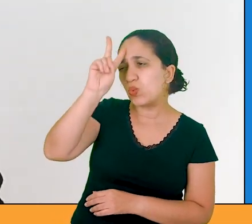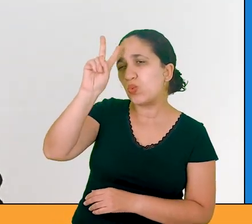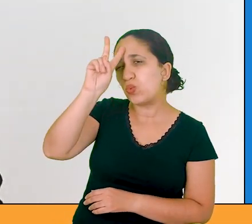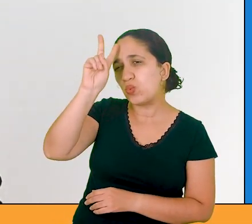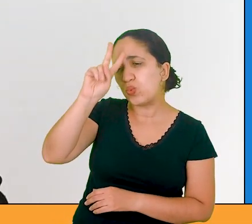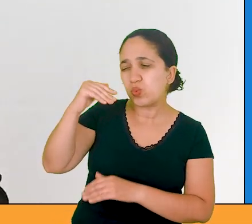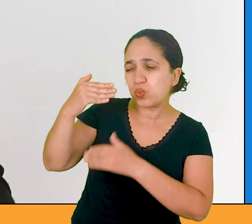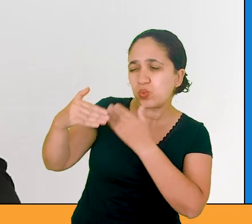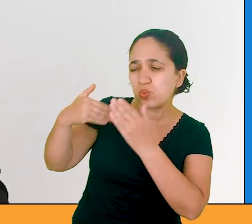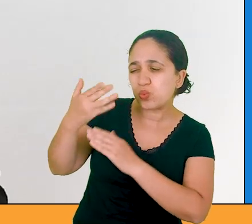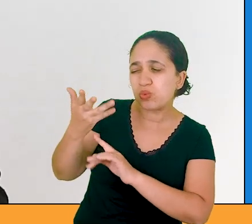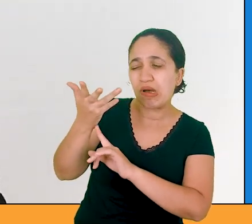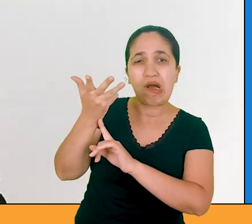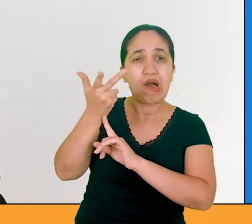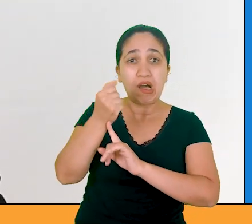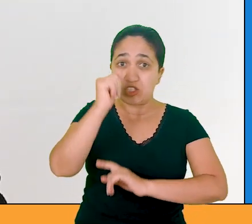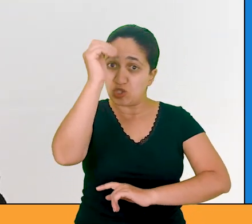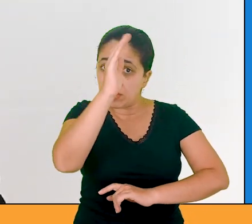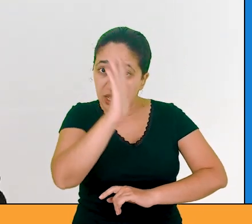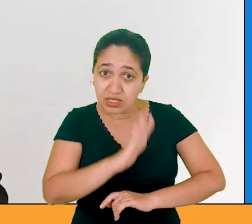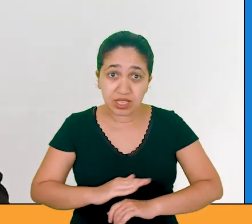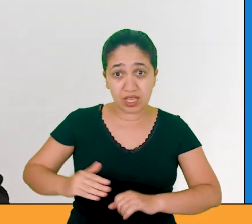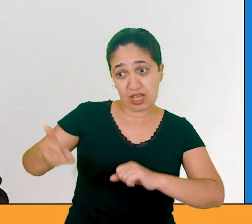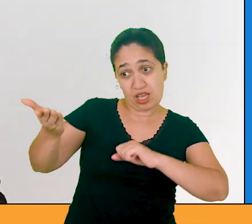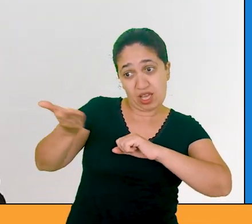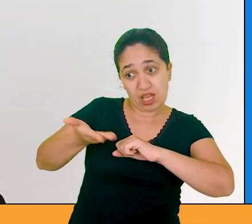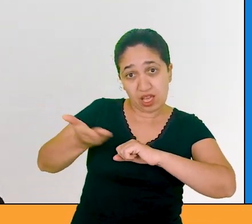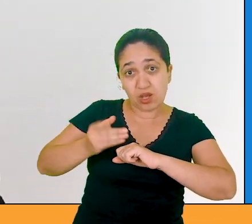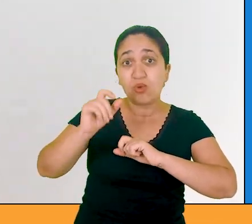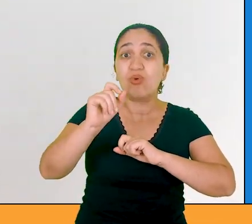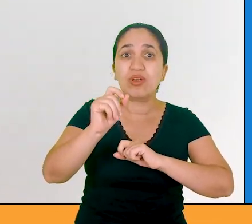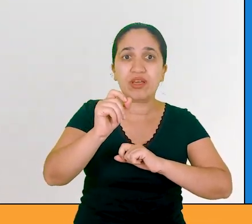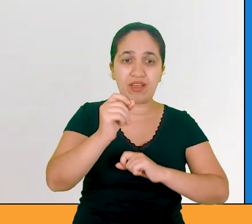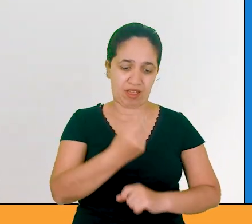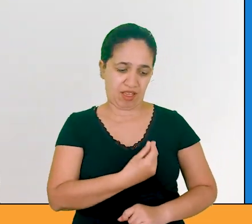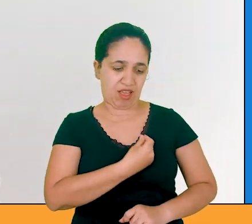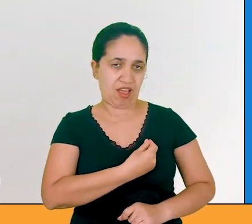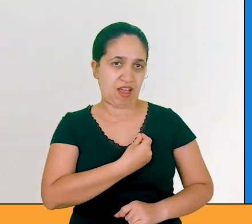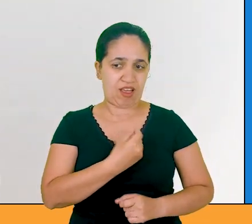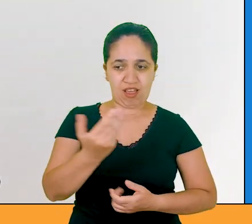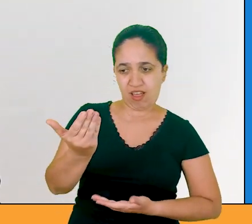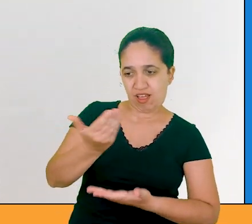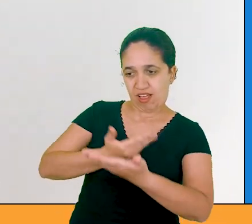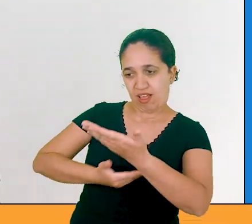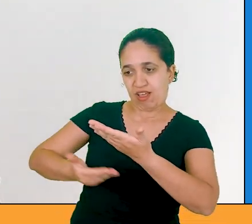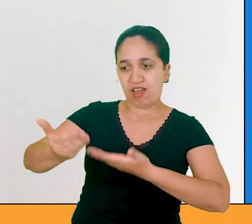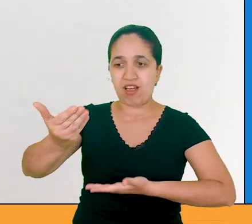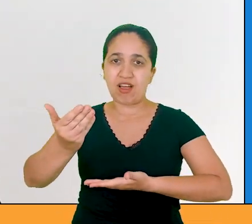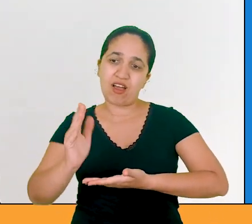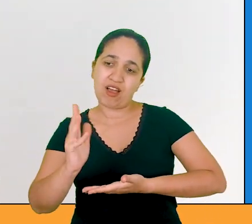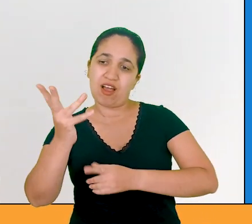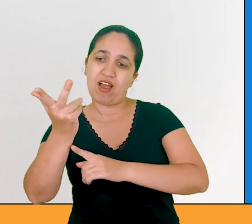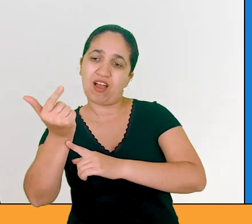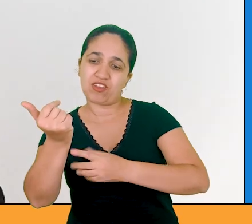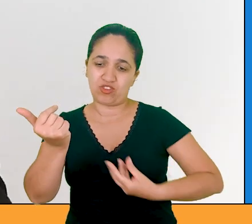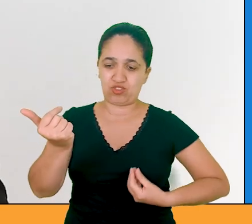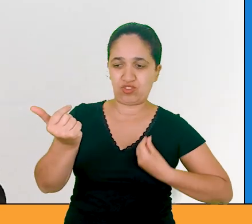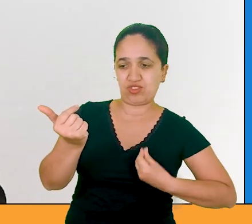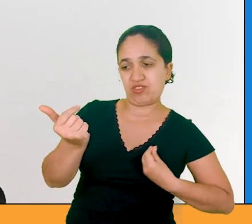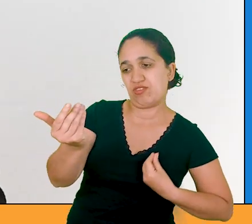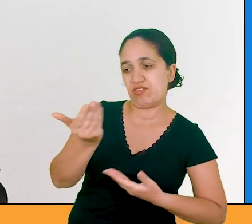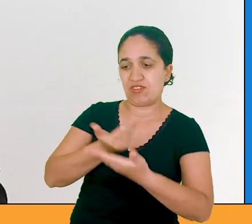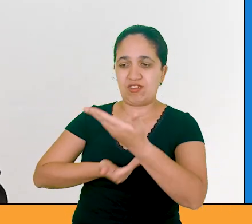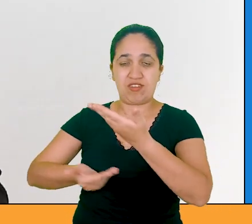arte brasileira da contemporaneidade é para dialogar com a vida, essa relação arte e vida. Então,